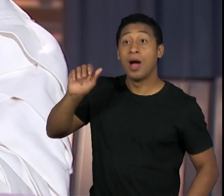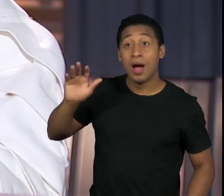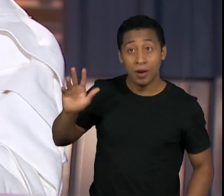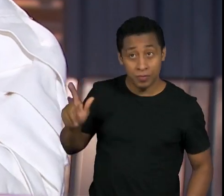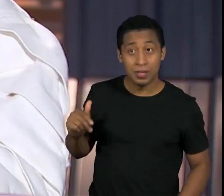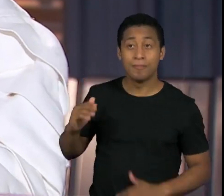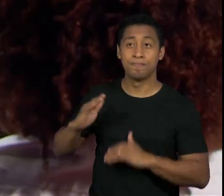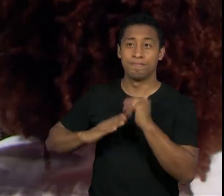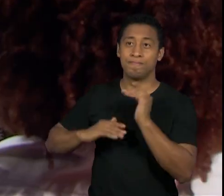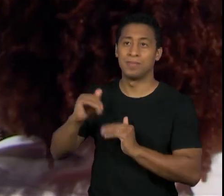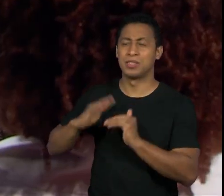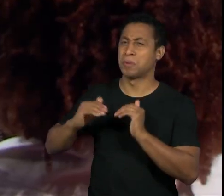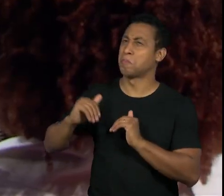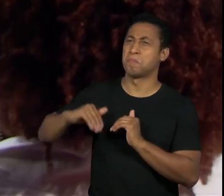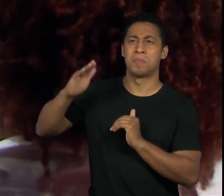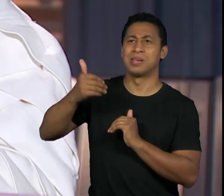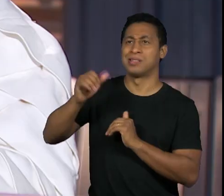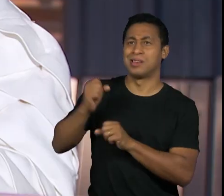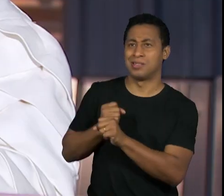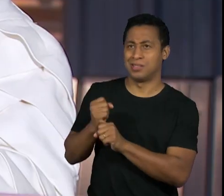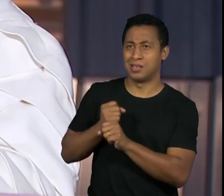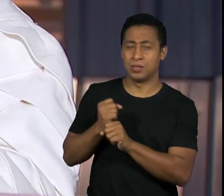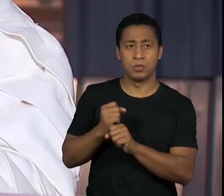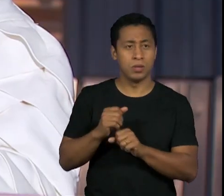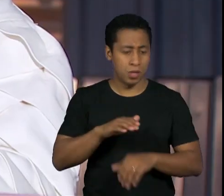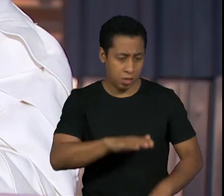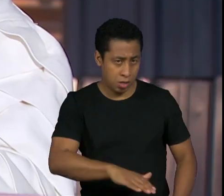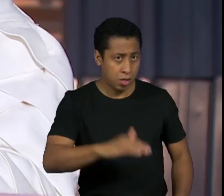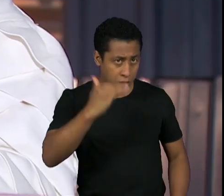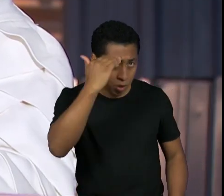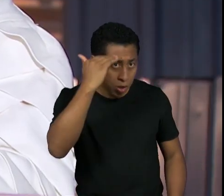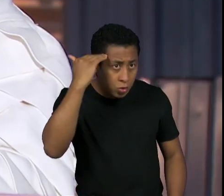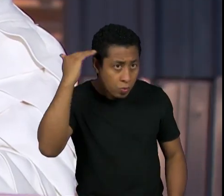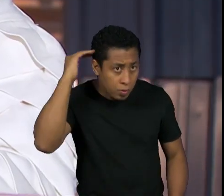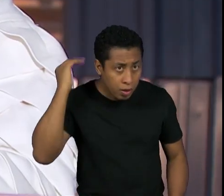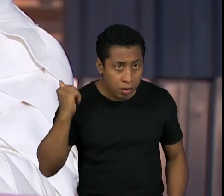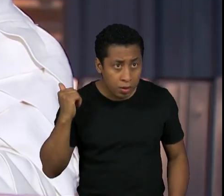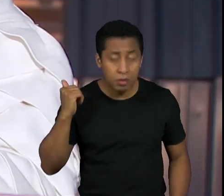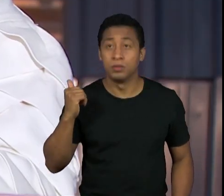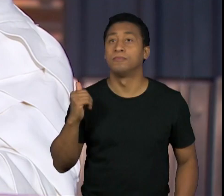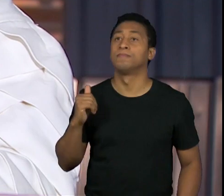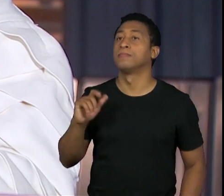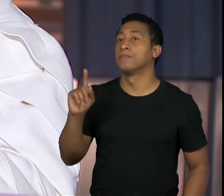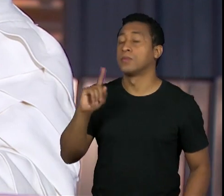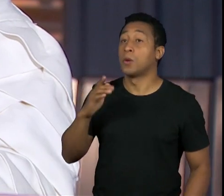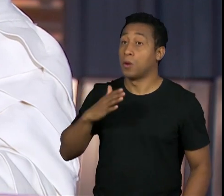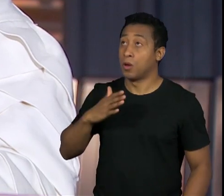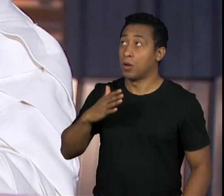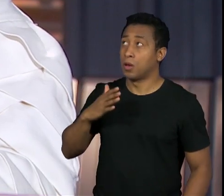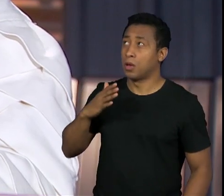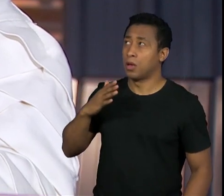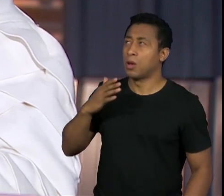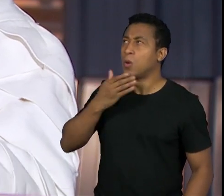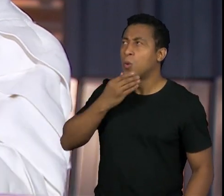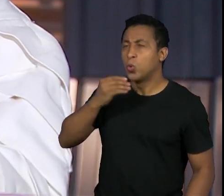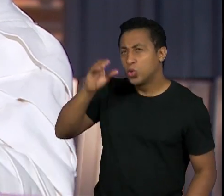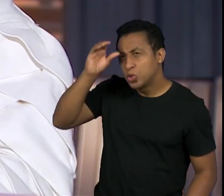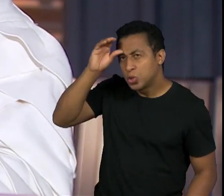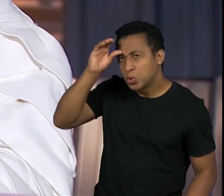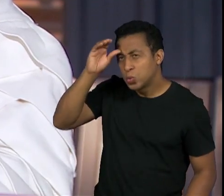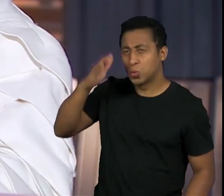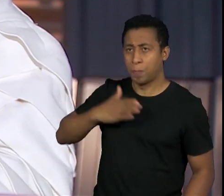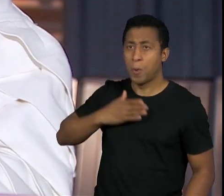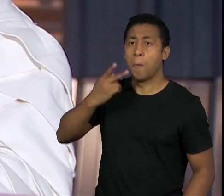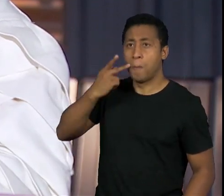10 anos. Sim. Né? O candomblé? Um tio do meu pai tinha um terreiro de umbanda em São Francisco do Conde, cidade